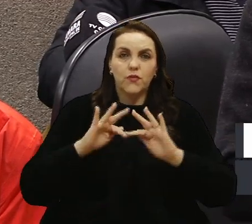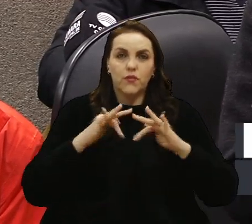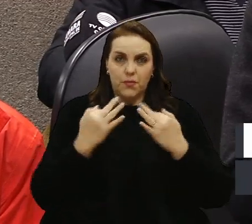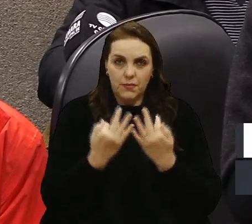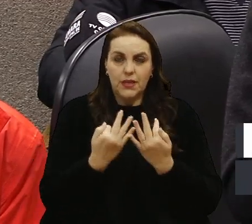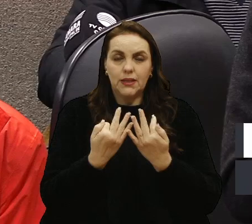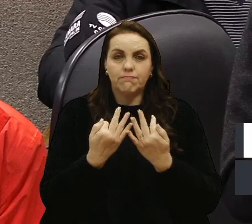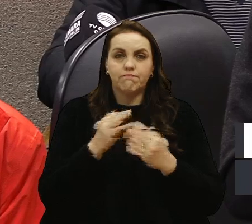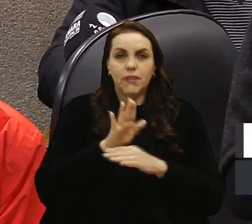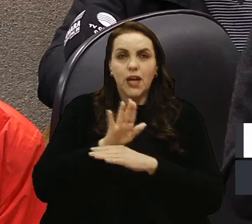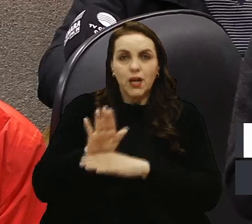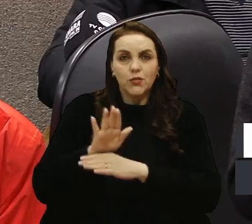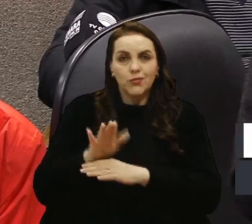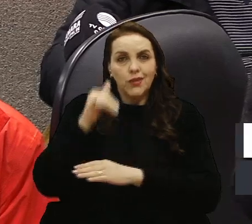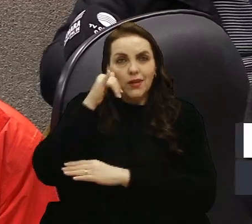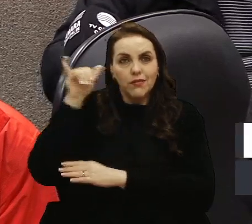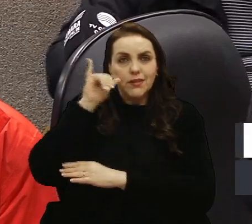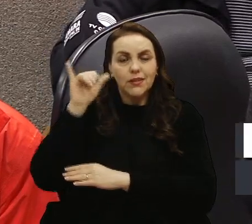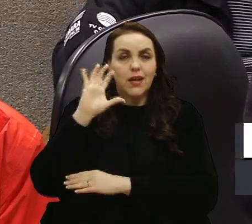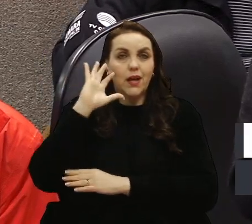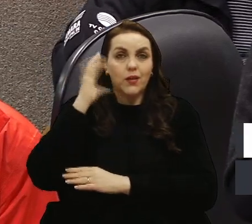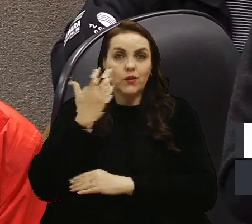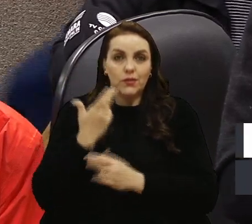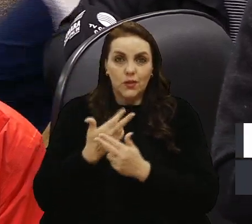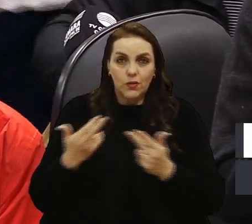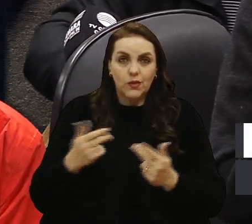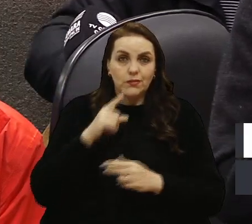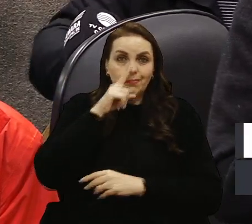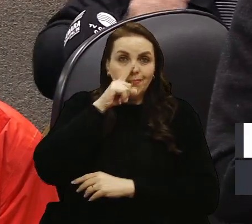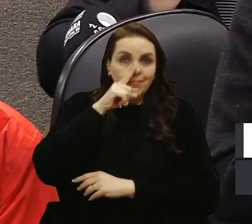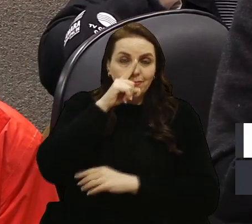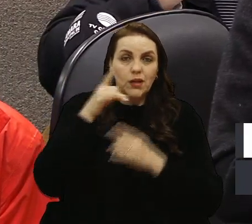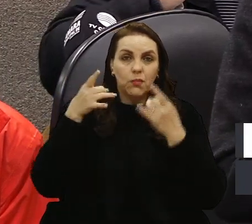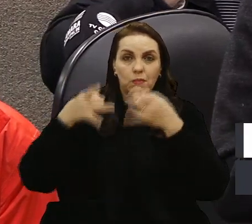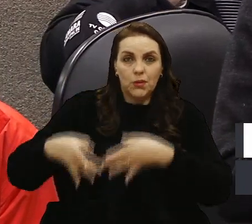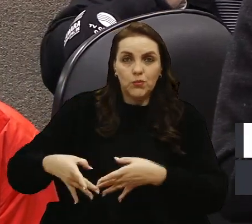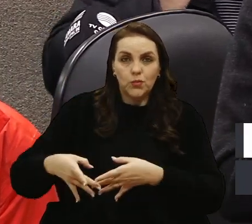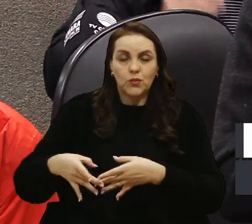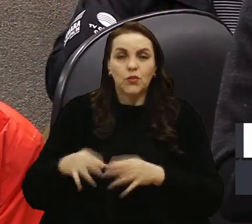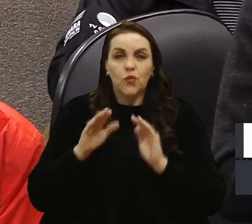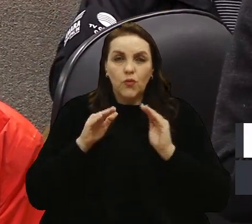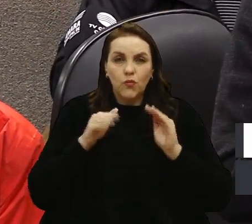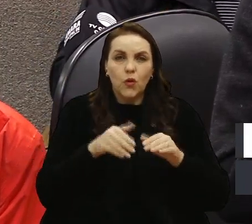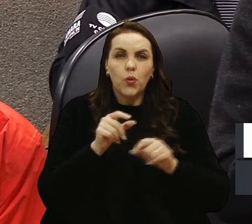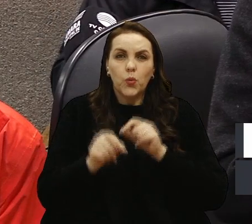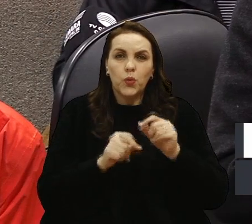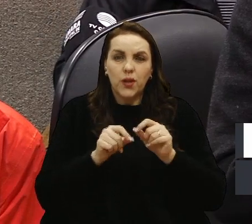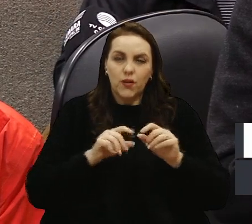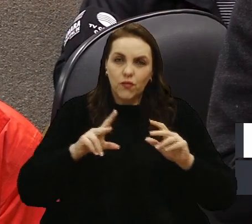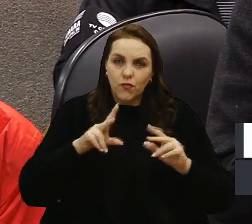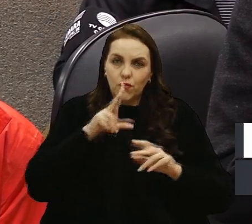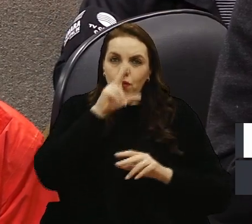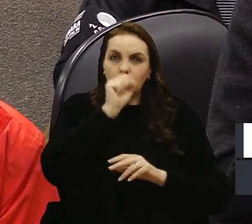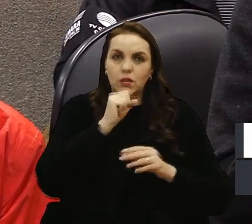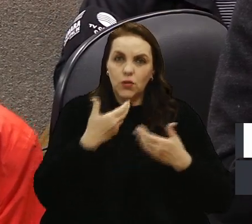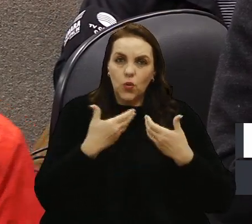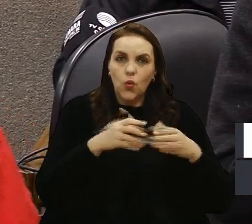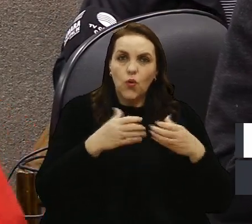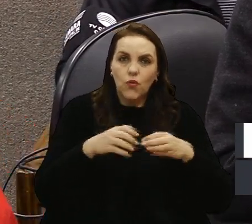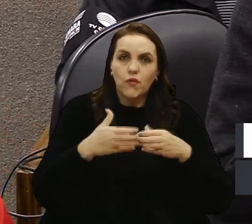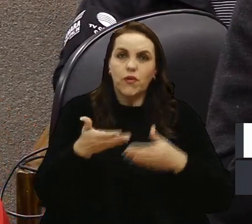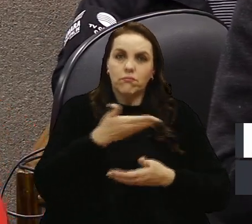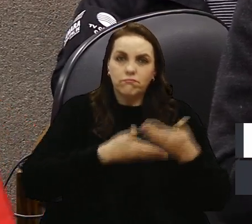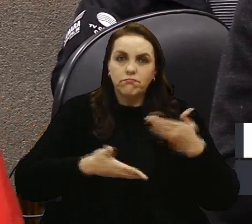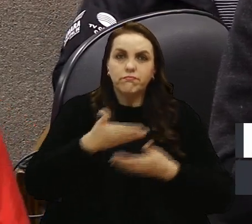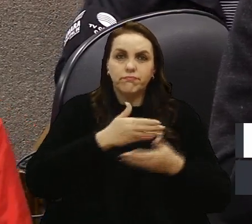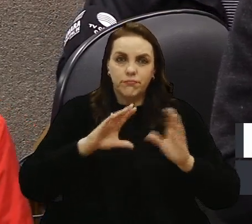ajudando a prevenir situações de risco e abandono, e o foco é fortalecer a convivência na comunidade, ajudar